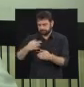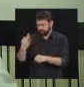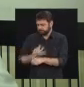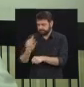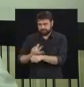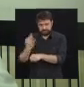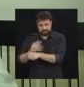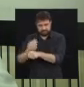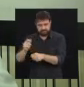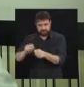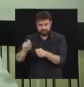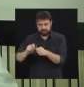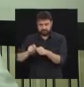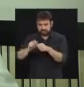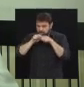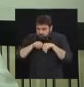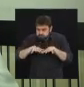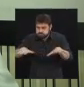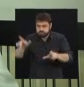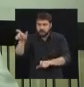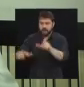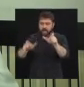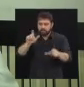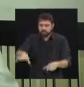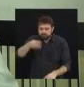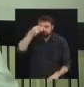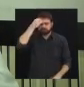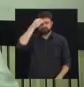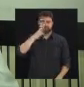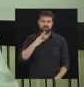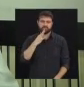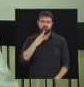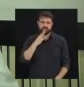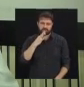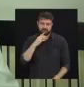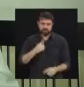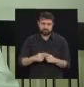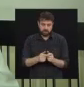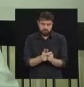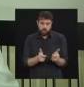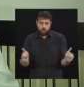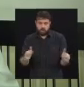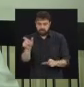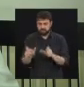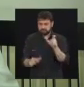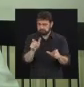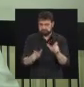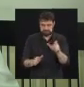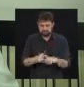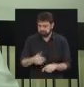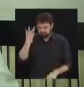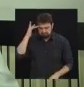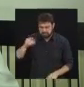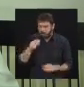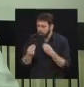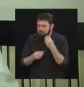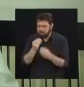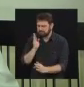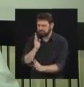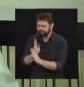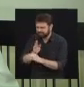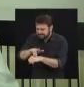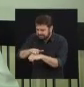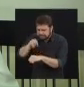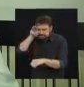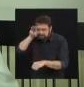se esforçar em tornar essa síndrome conhecida, porque muitas pessoas muitas vezes não devem nem ter o diagnóstico da